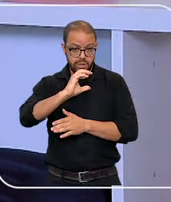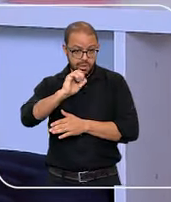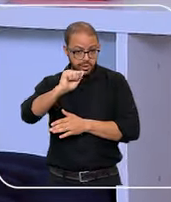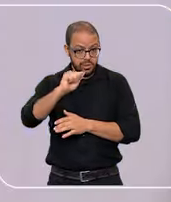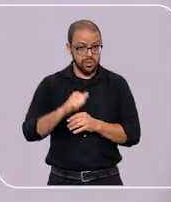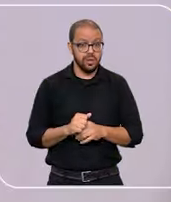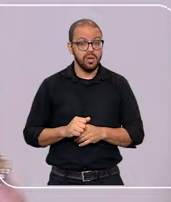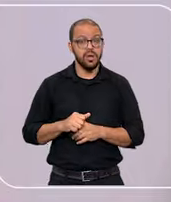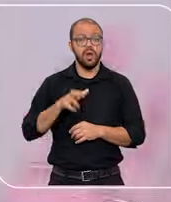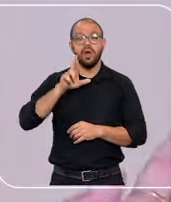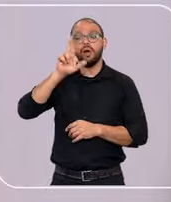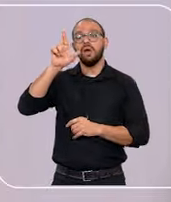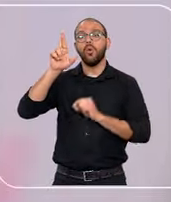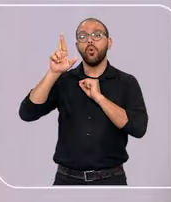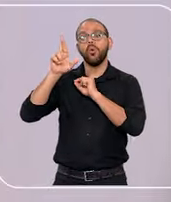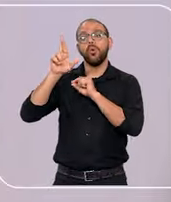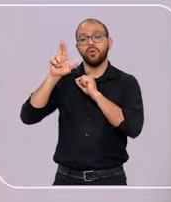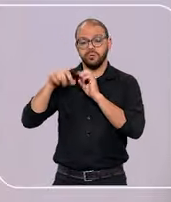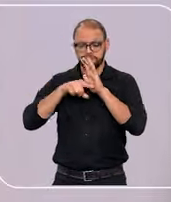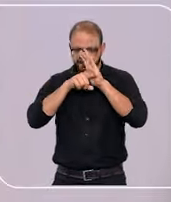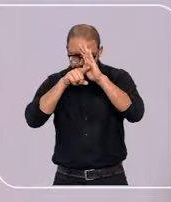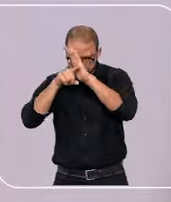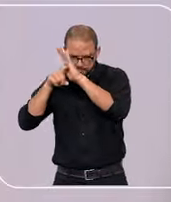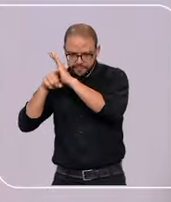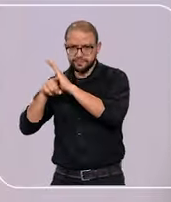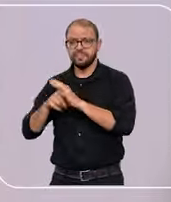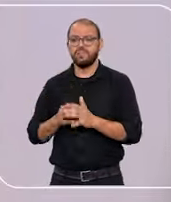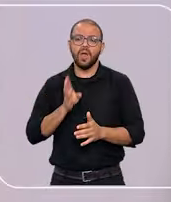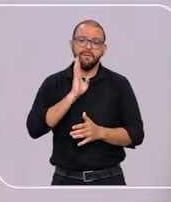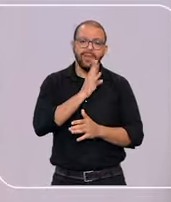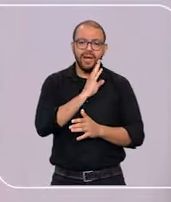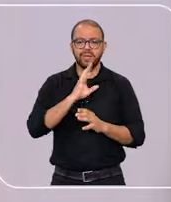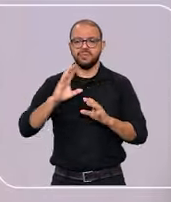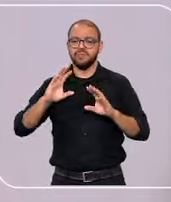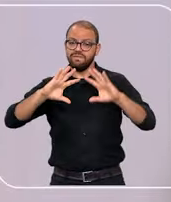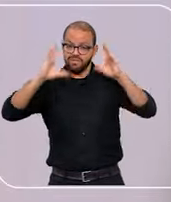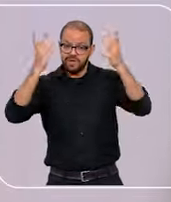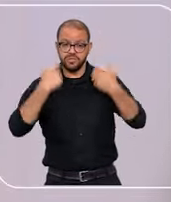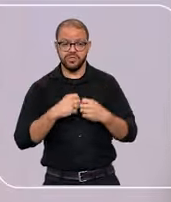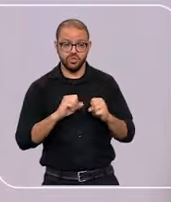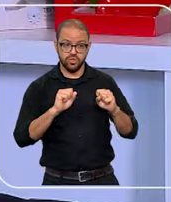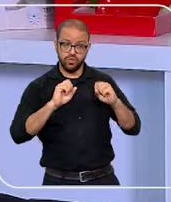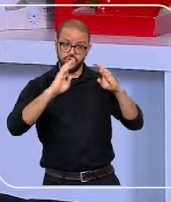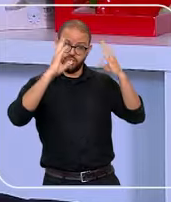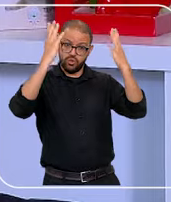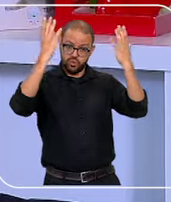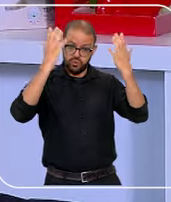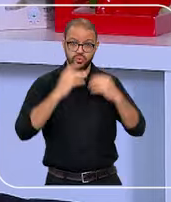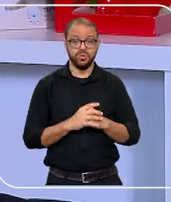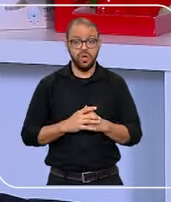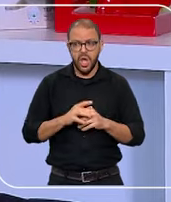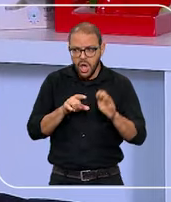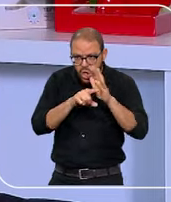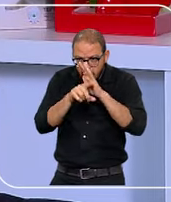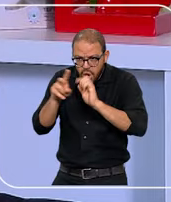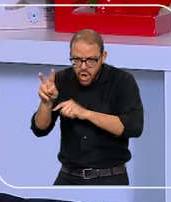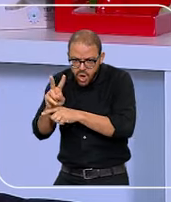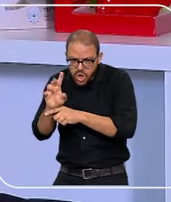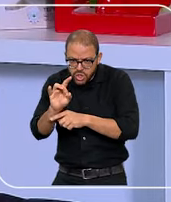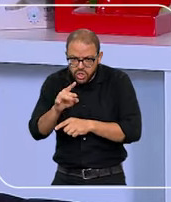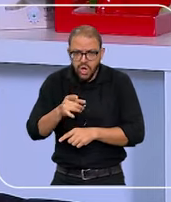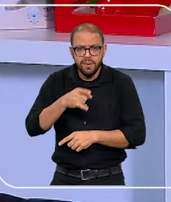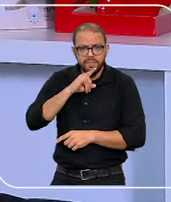previstas no ECA. Uma das atribuições é a atuação e fiscalização em bares, festas e shows. Essa fiscalização ela não é